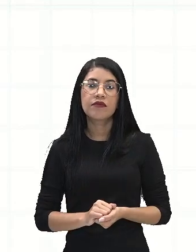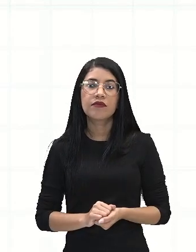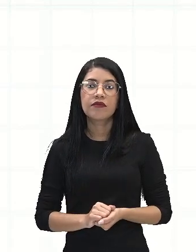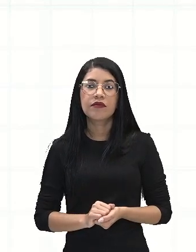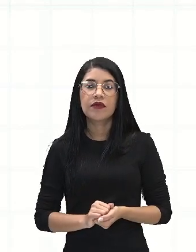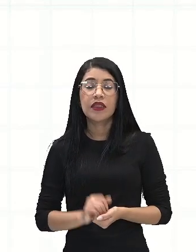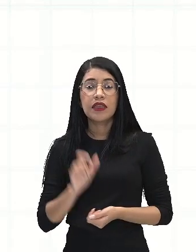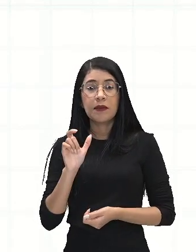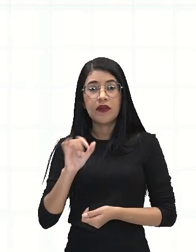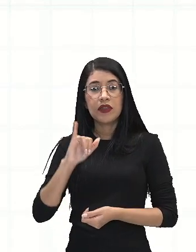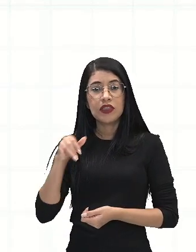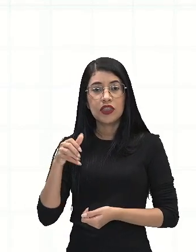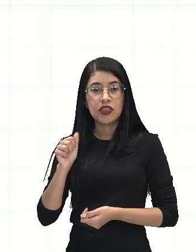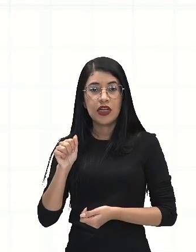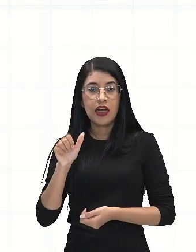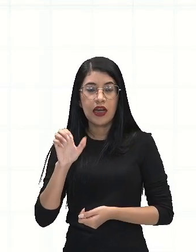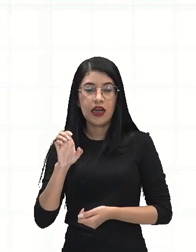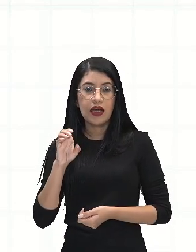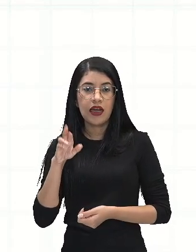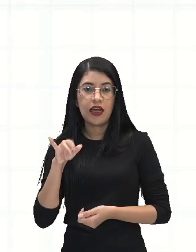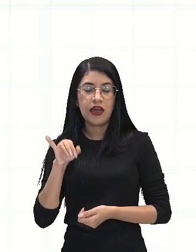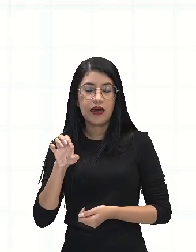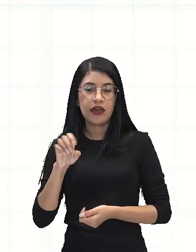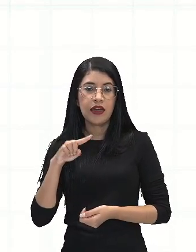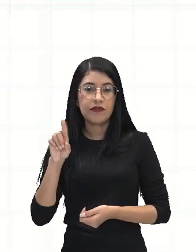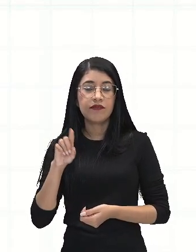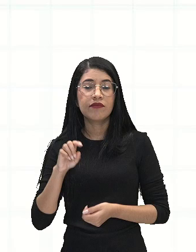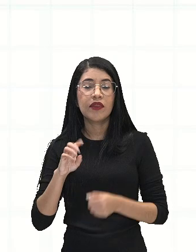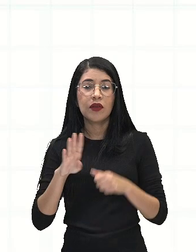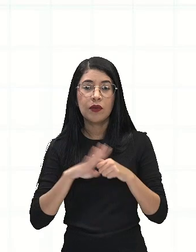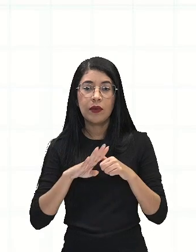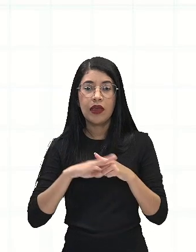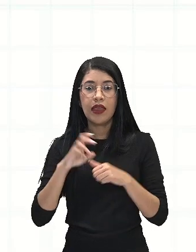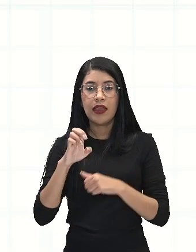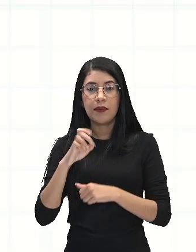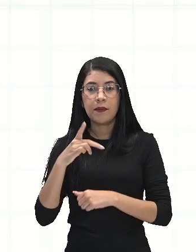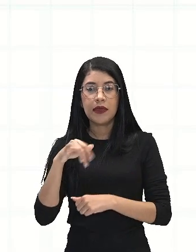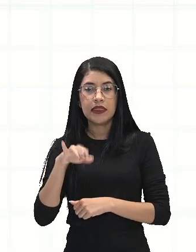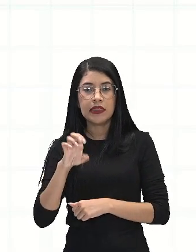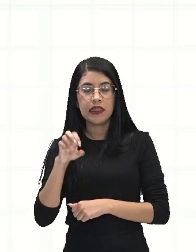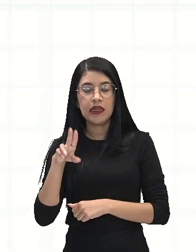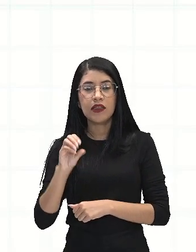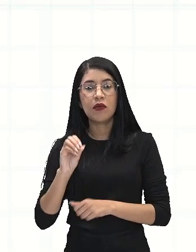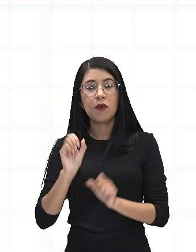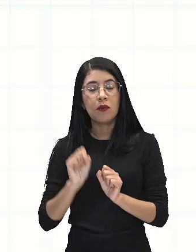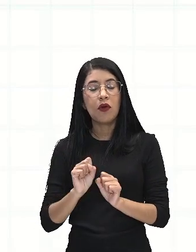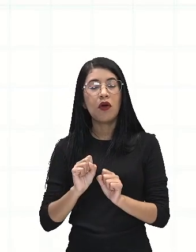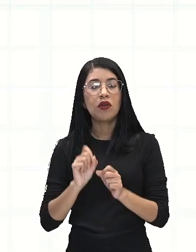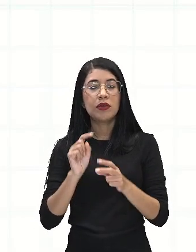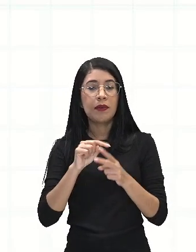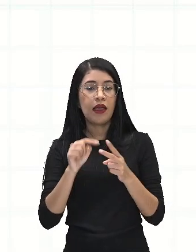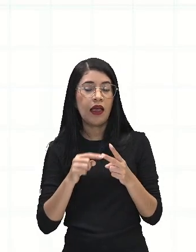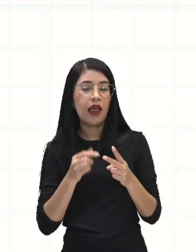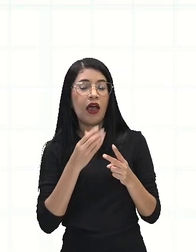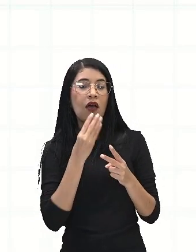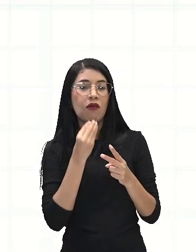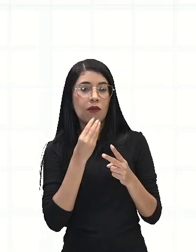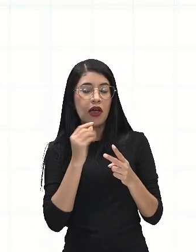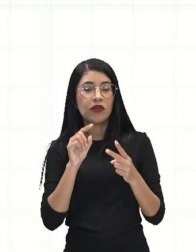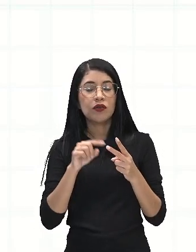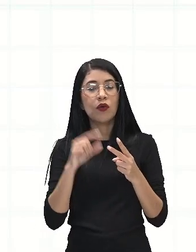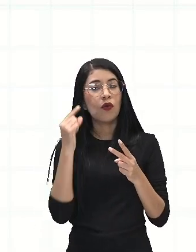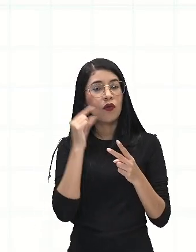palavra jacaré é um substantivo epiceno, quer se refira ao macho ou à fêmea. Quando se quer